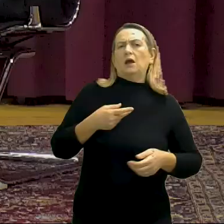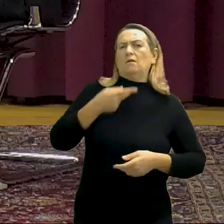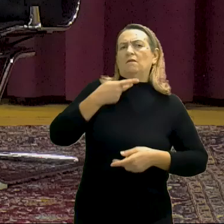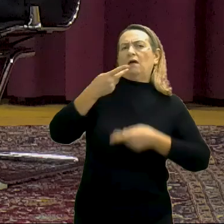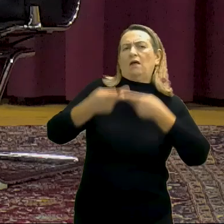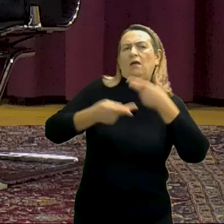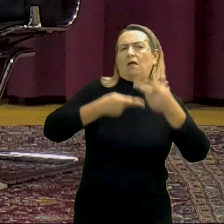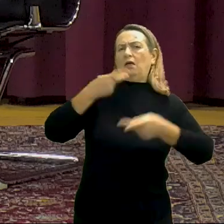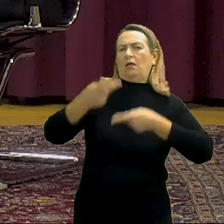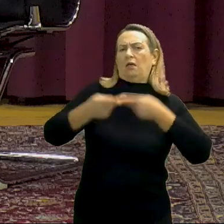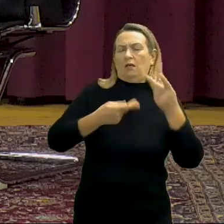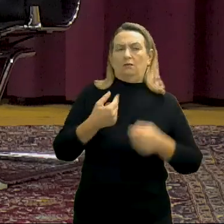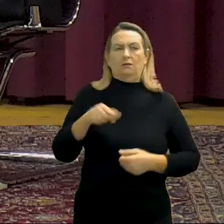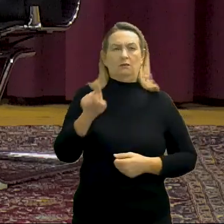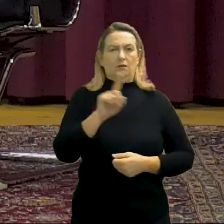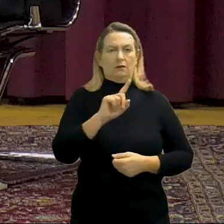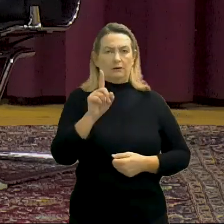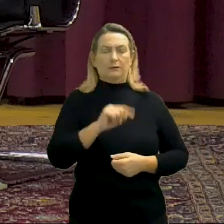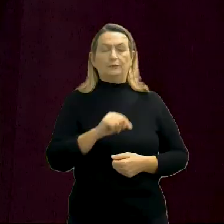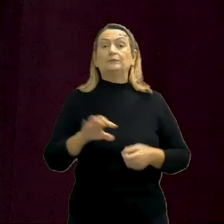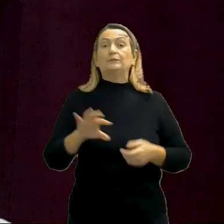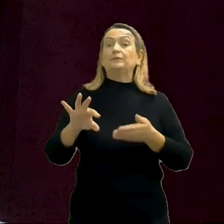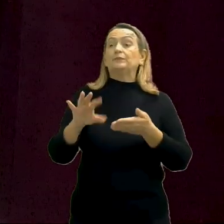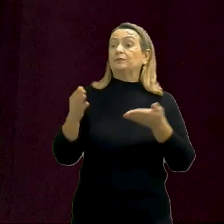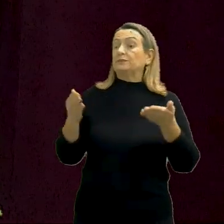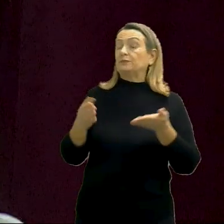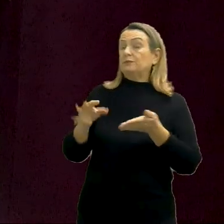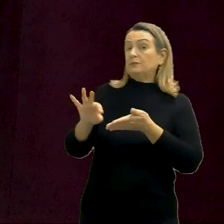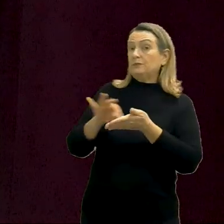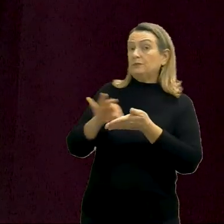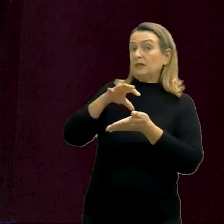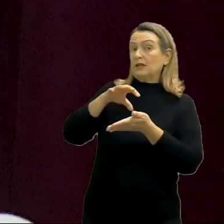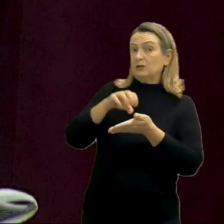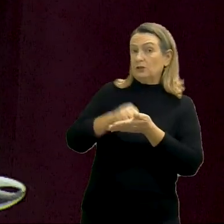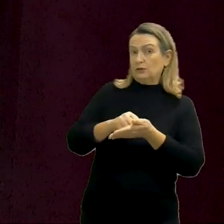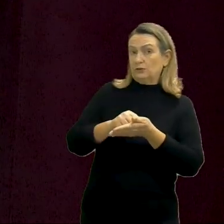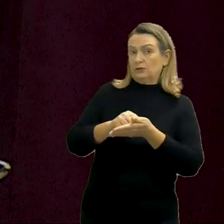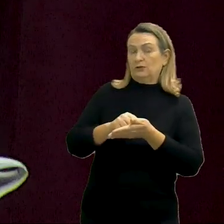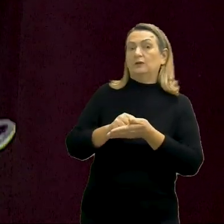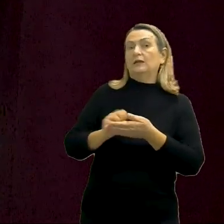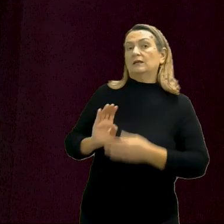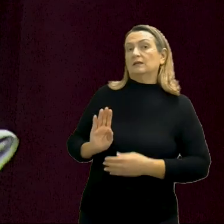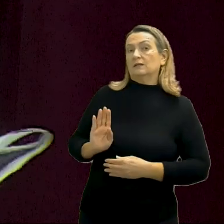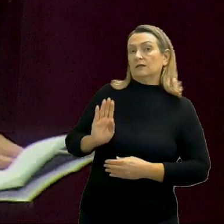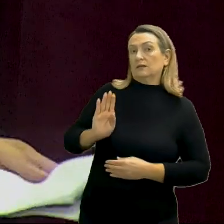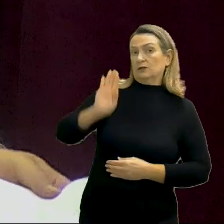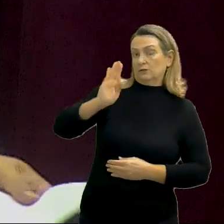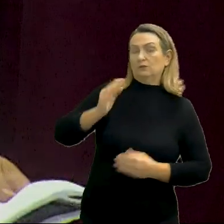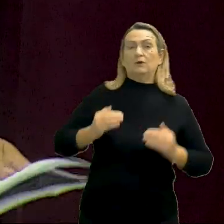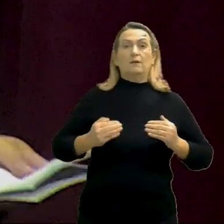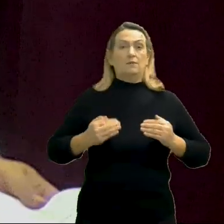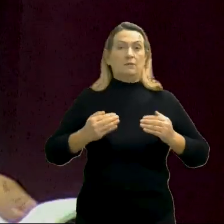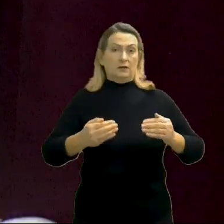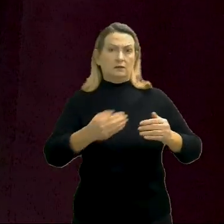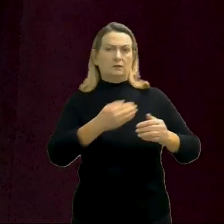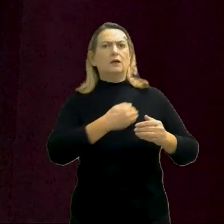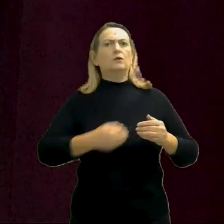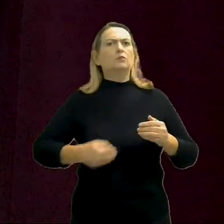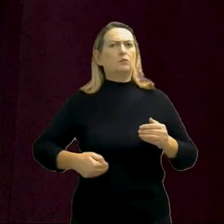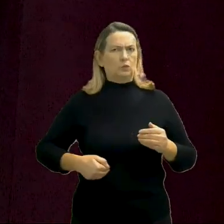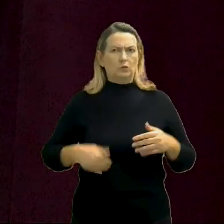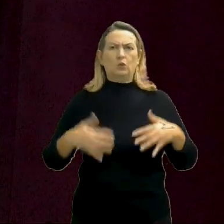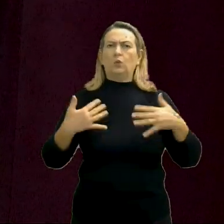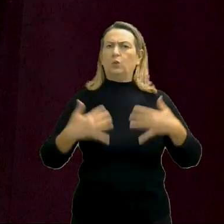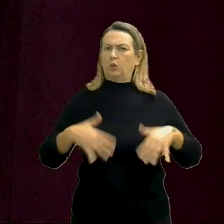na fase agora da do registro da das candidaturas é que o ministério público tem uma grande atuação né com a porque ele tem legitimidade para impugnar as